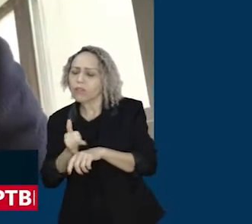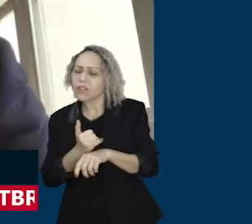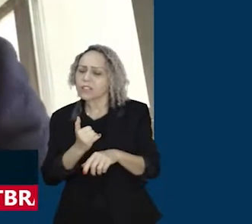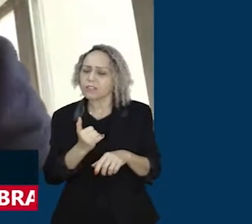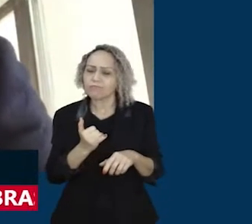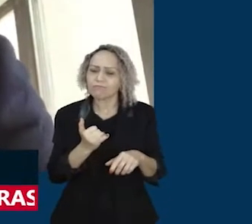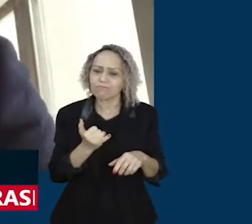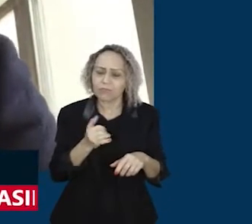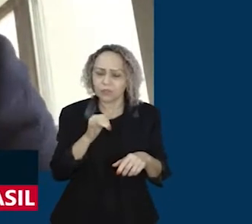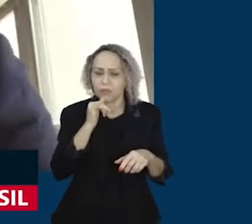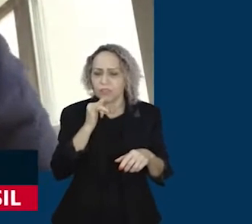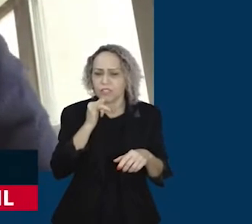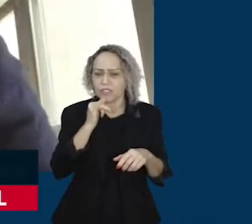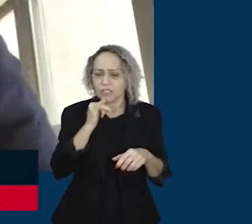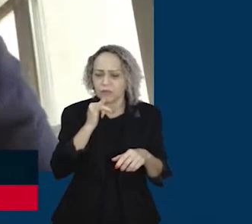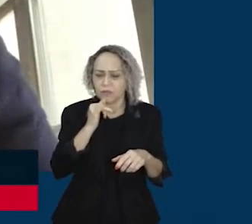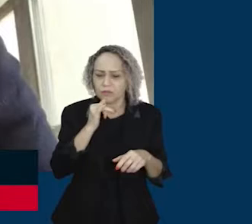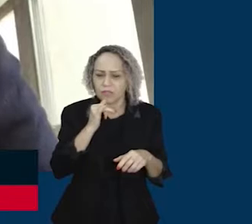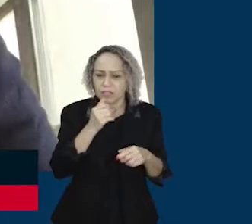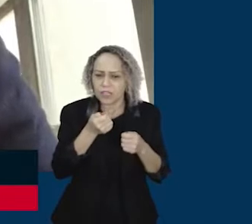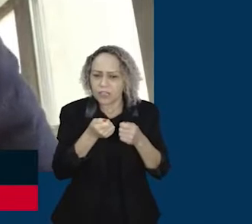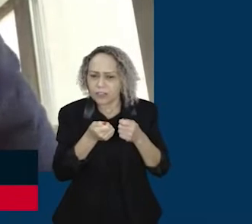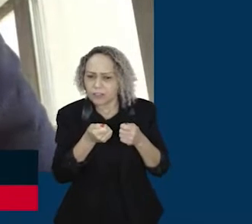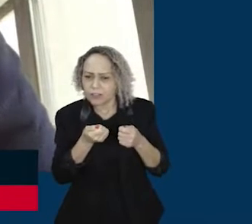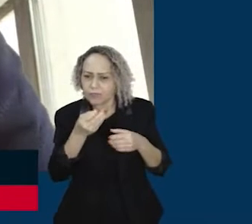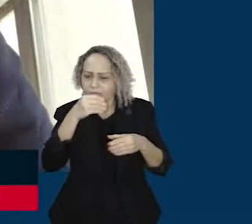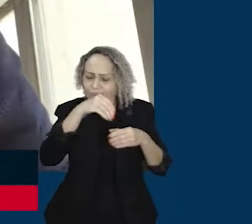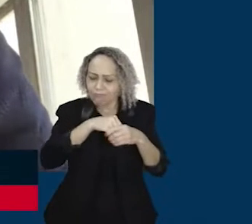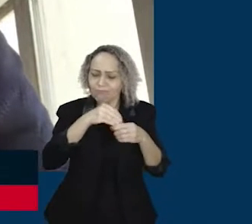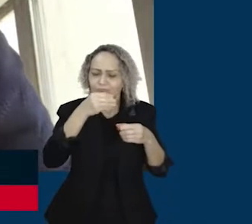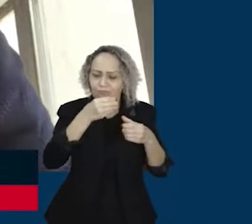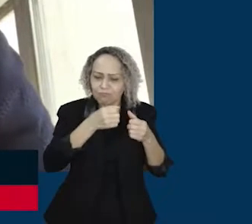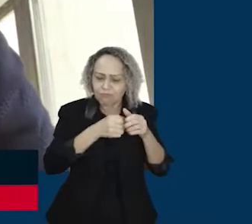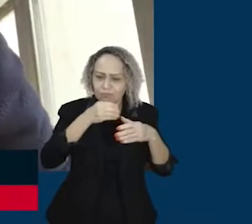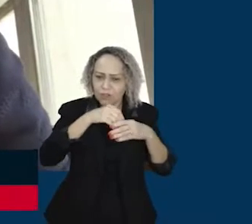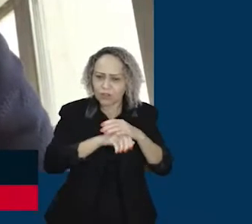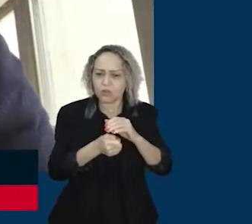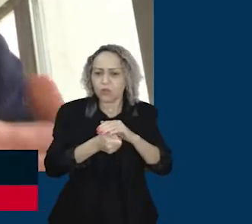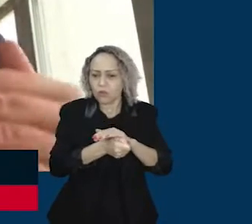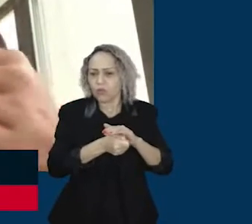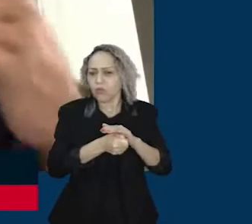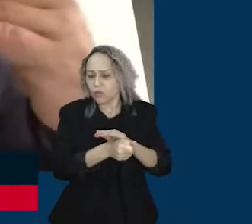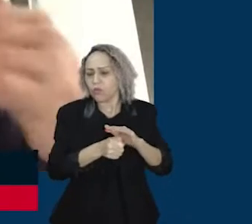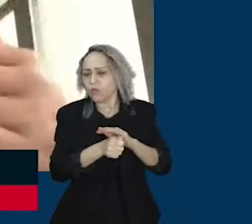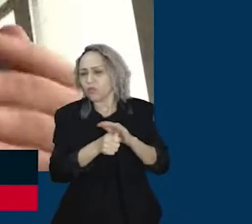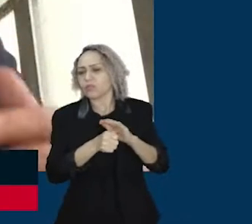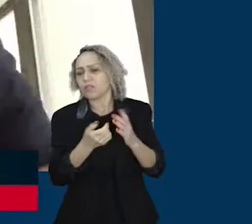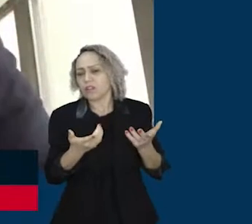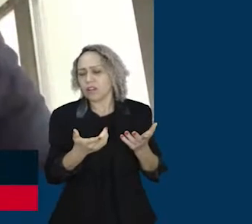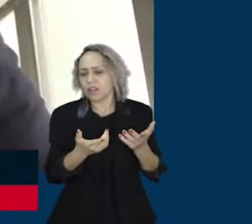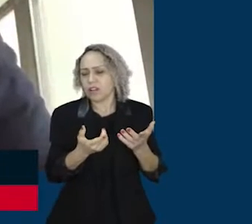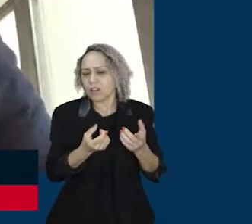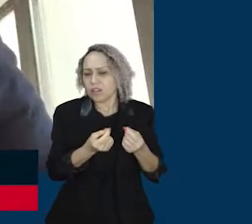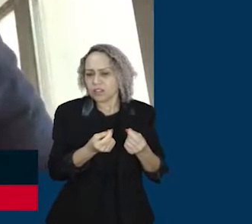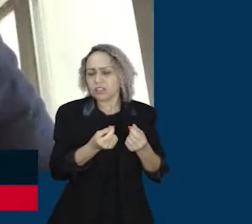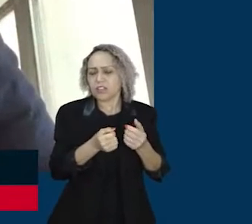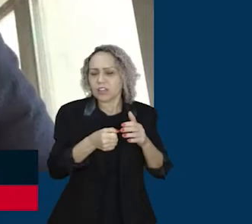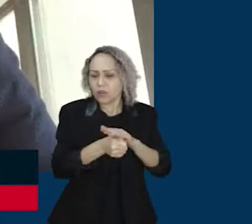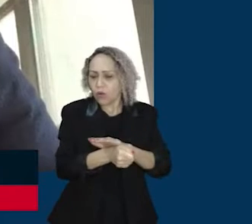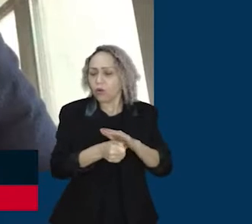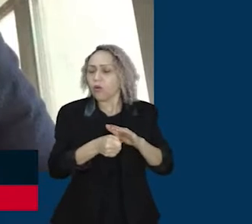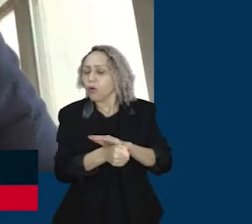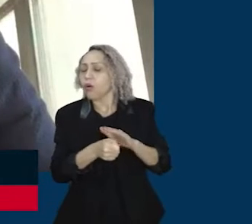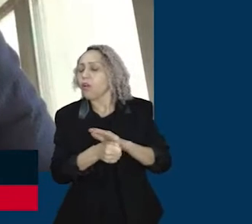conta, inicialmente, depois ela passa a se autoalimentar com períodos de baixa, mas quando não tem saldo, nós